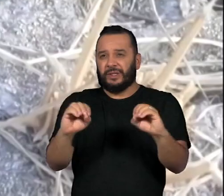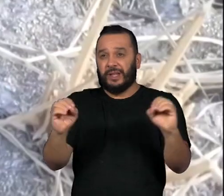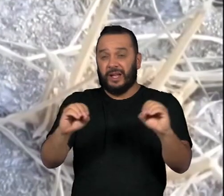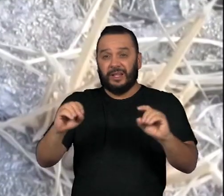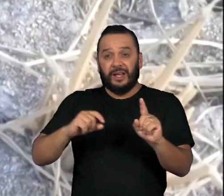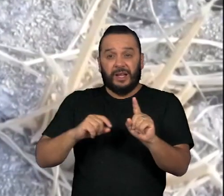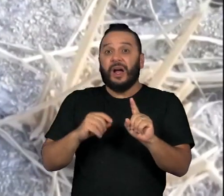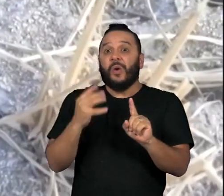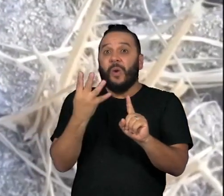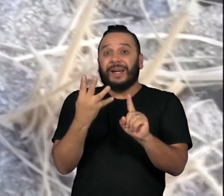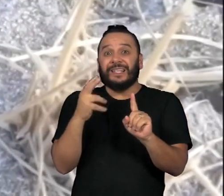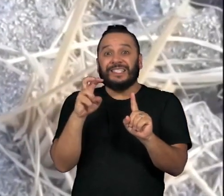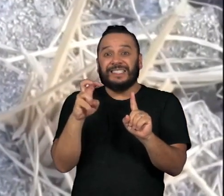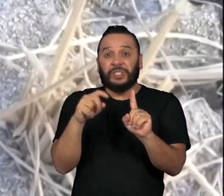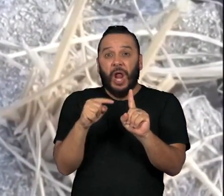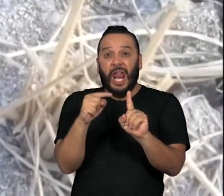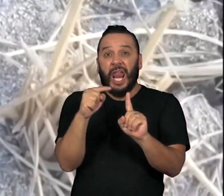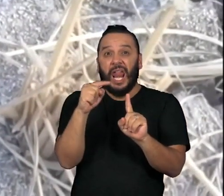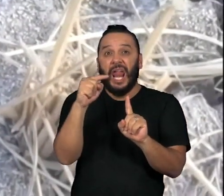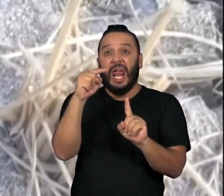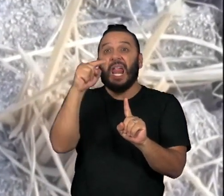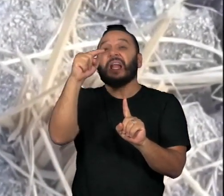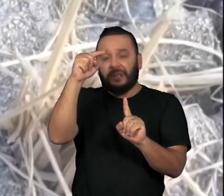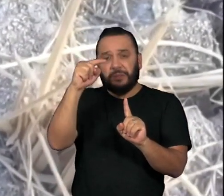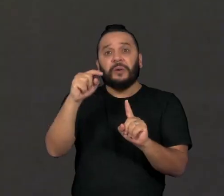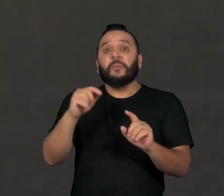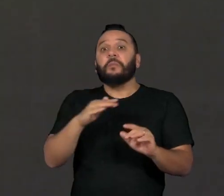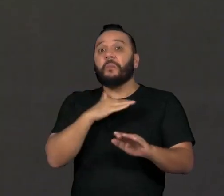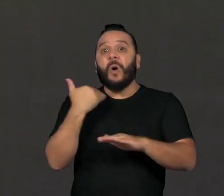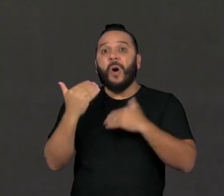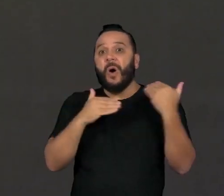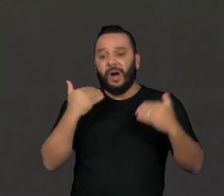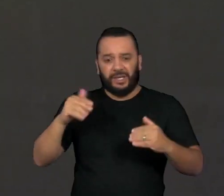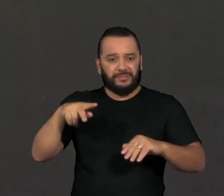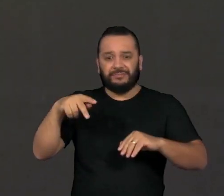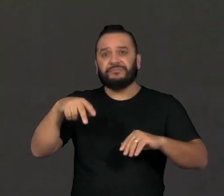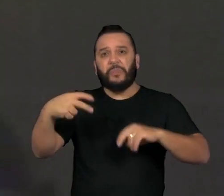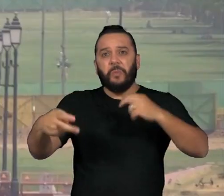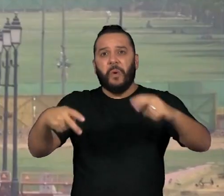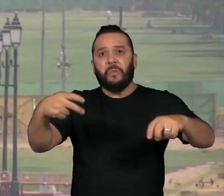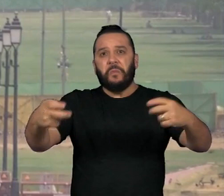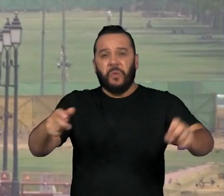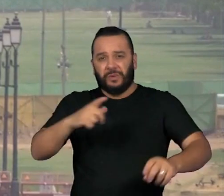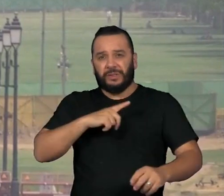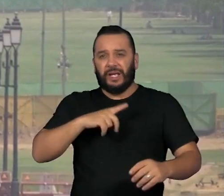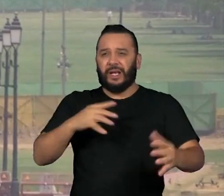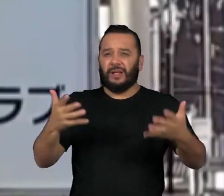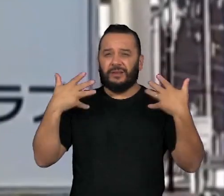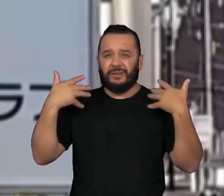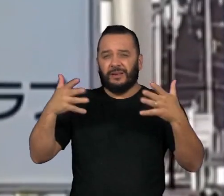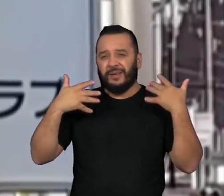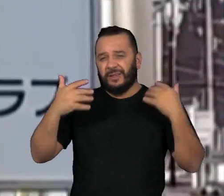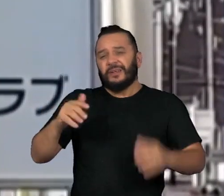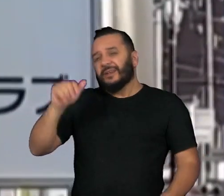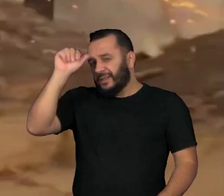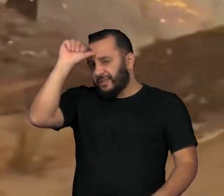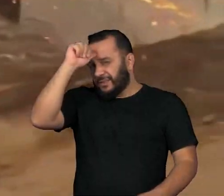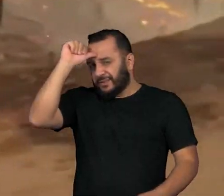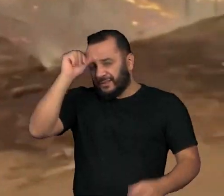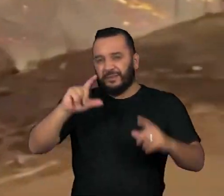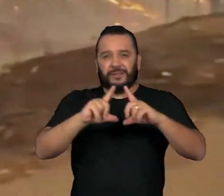de 45 graus matam em alguns locais. Há registros de ondas de calor na Índia,